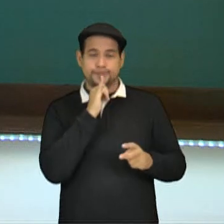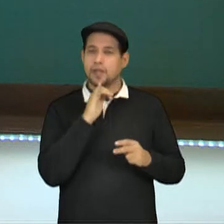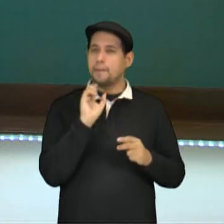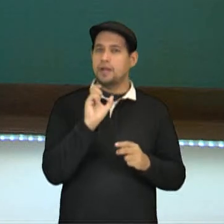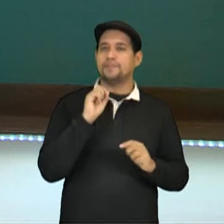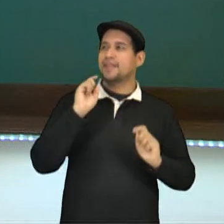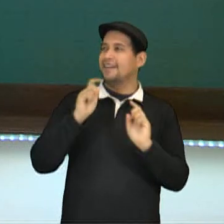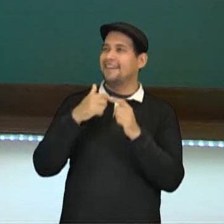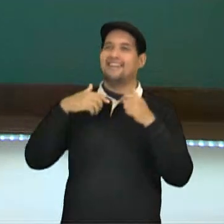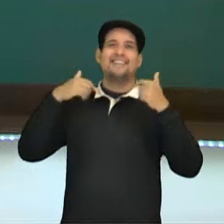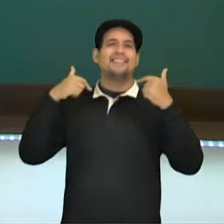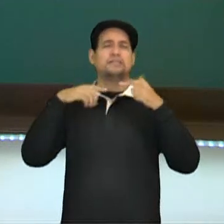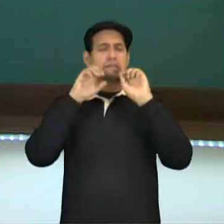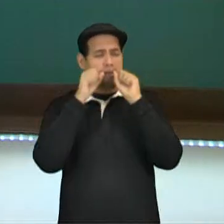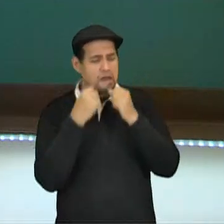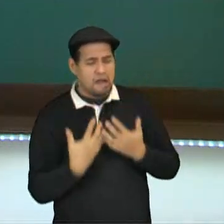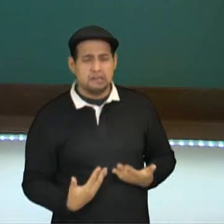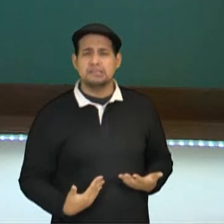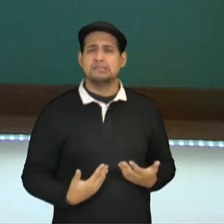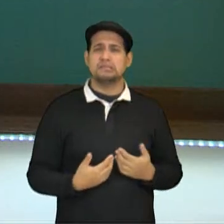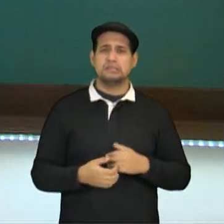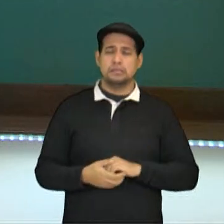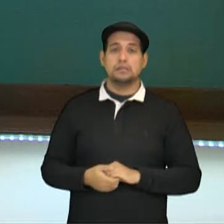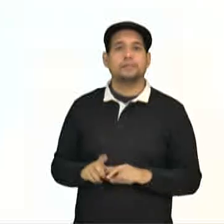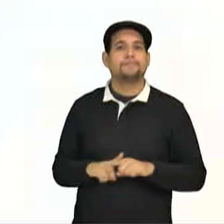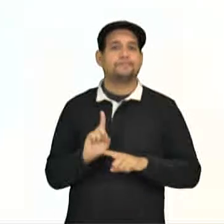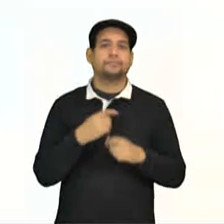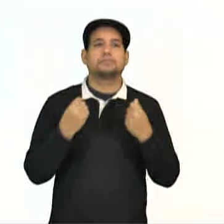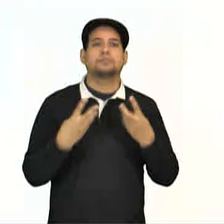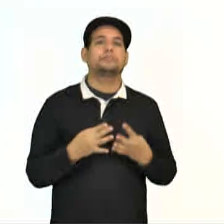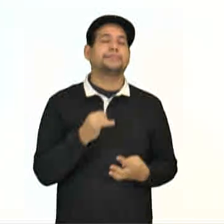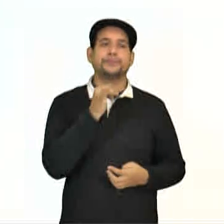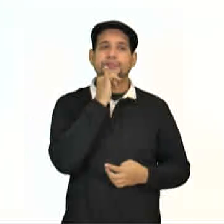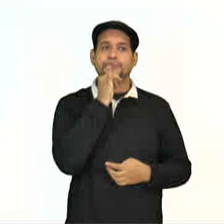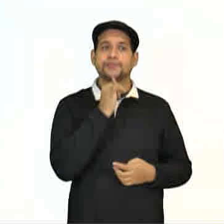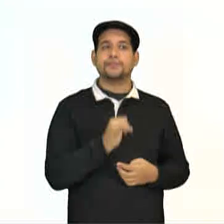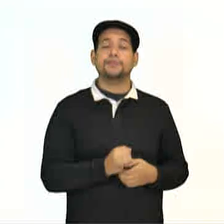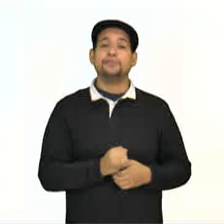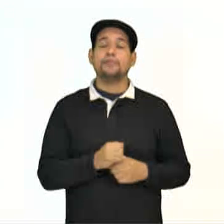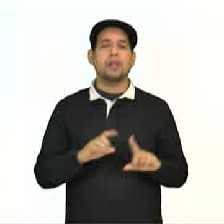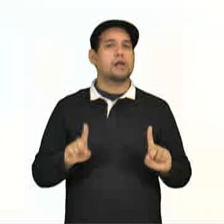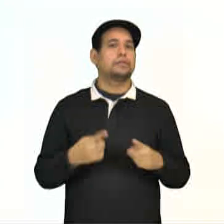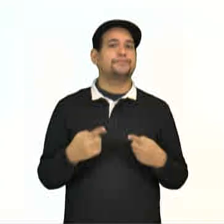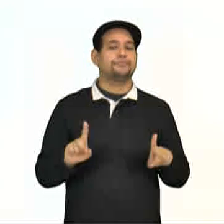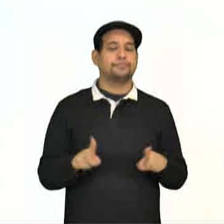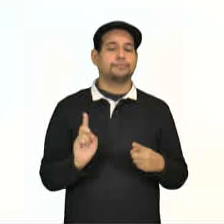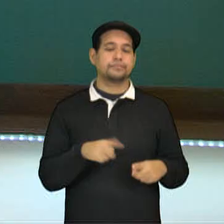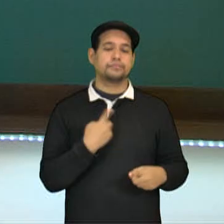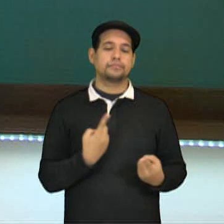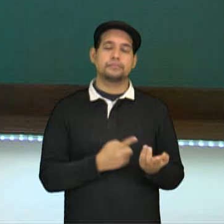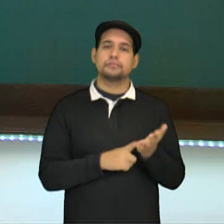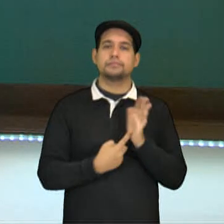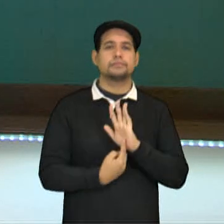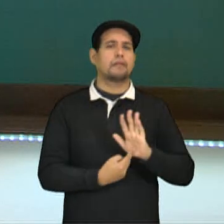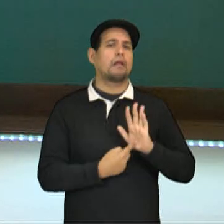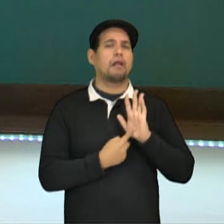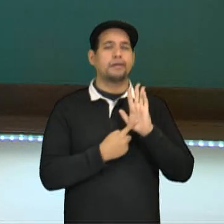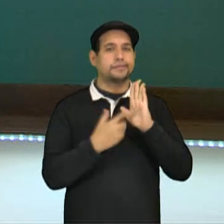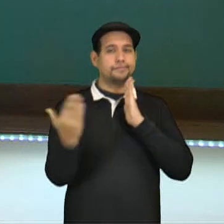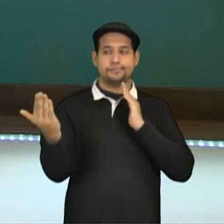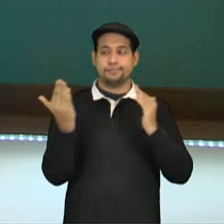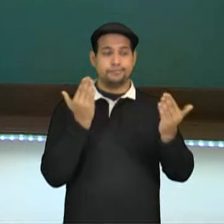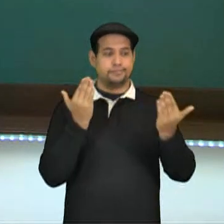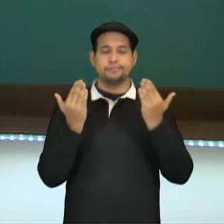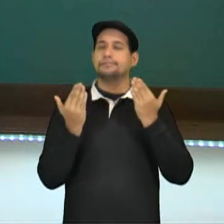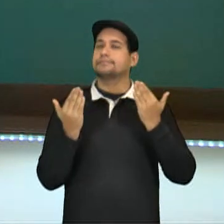riso e pranto. Vamos falar aqui um pouquinho sobre a música. Nós vamos fazer ali uma